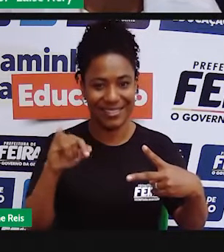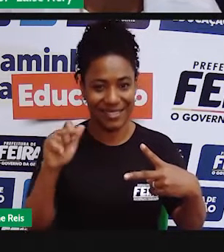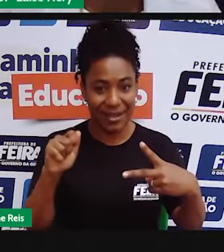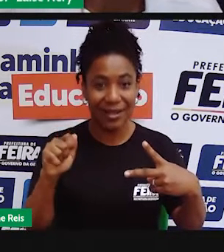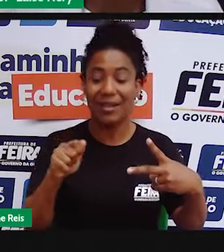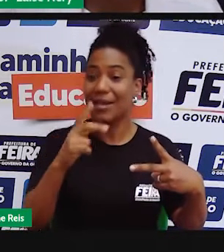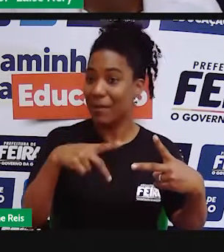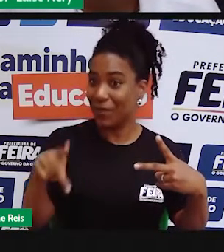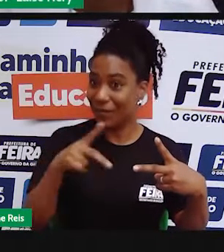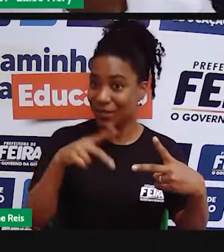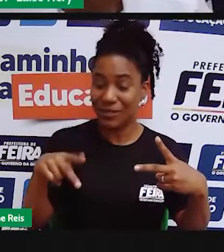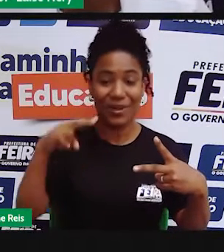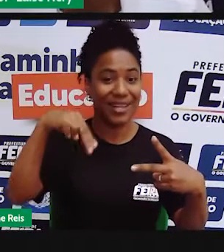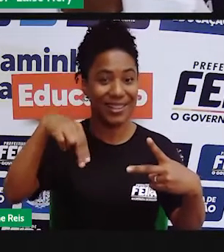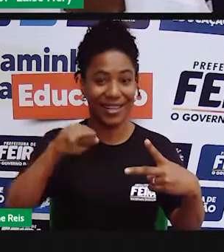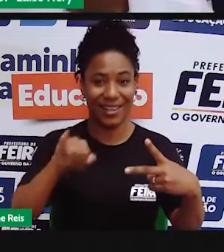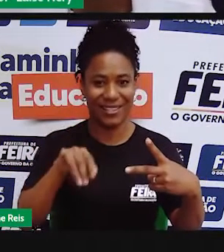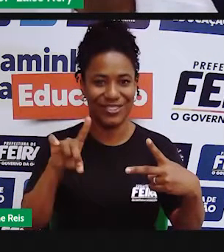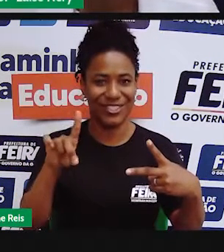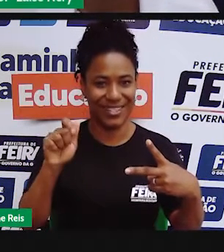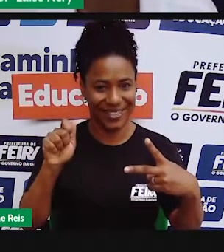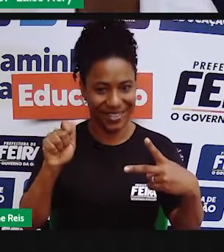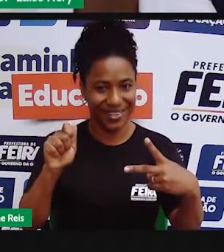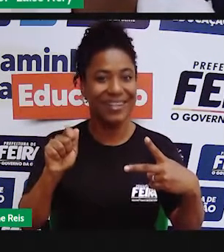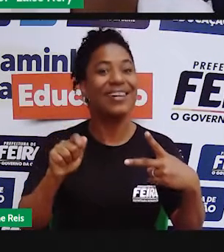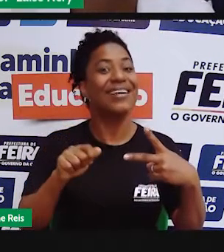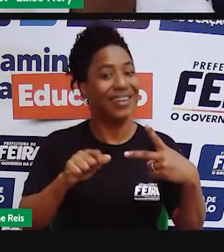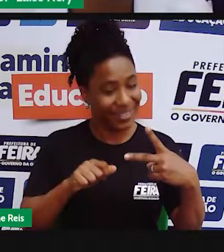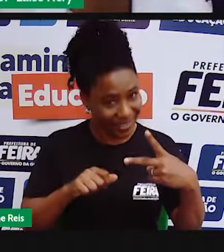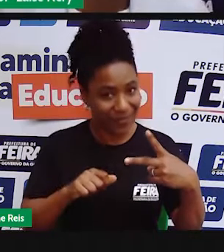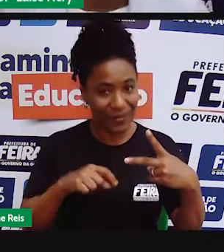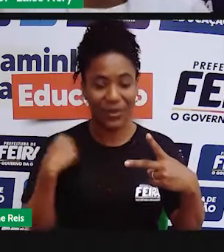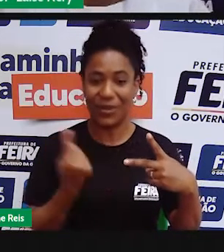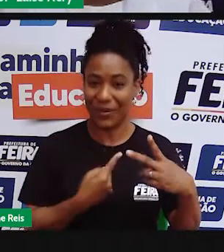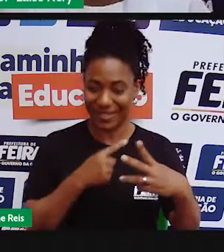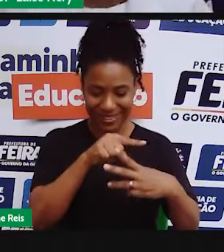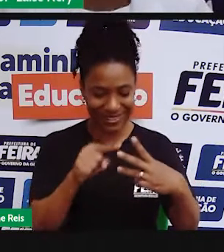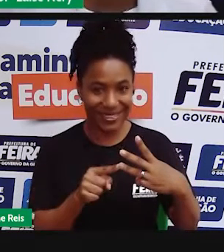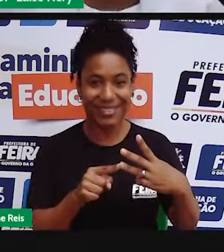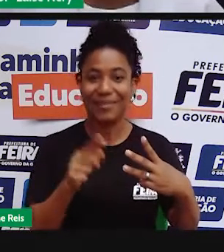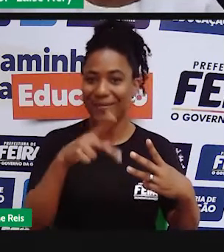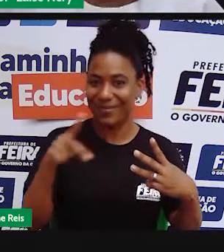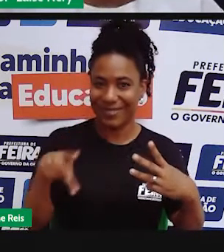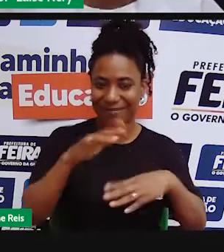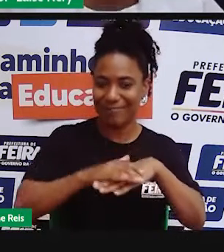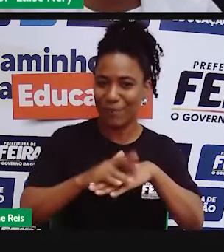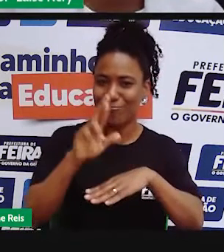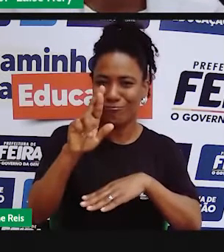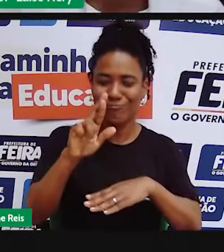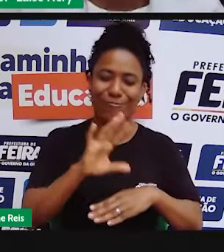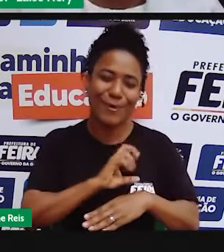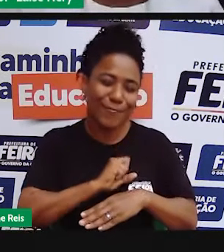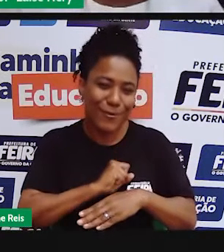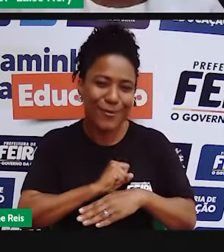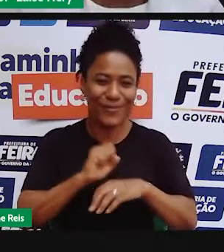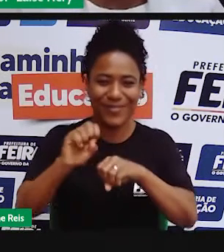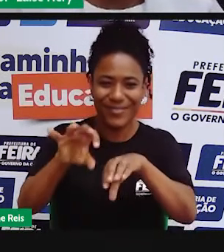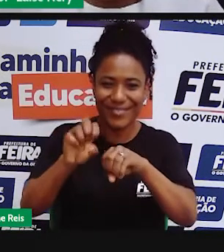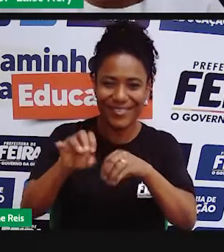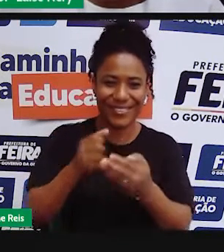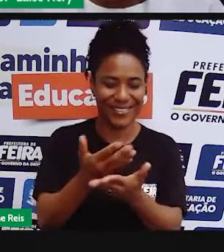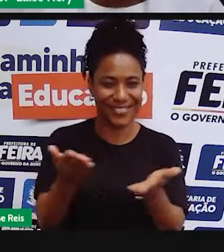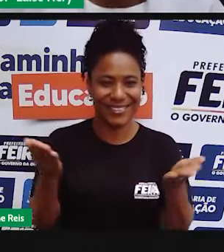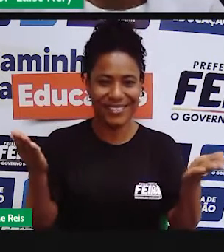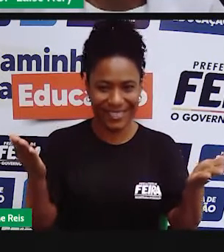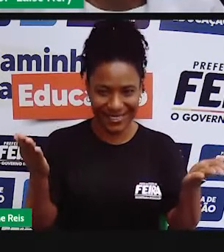Clésia Nogueira e pela professora Nádia Lopes. Nós somos professoras multiplicadoras e criamos essa aula com muito carinho para